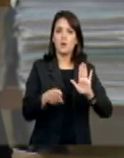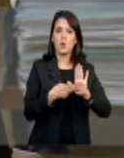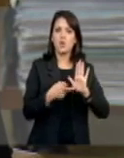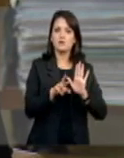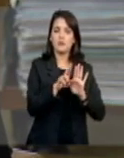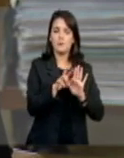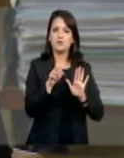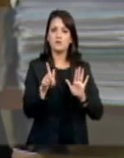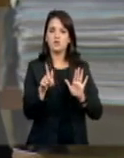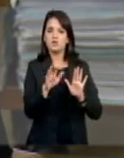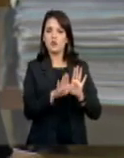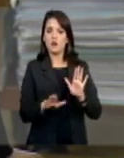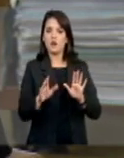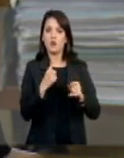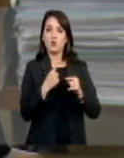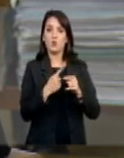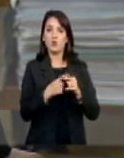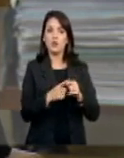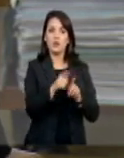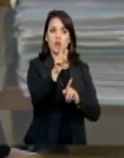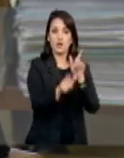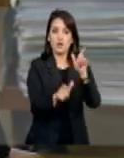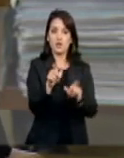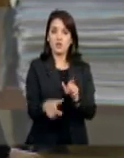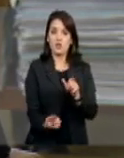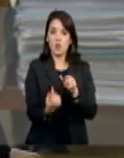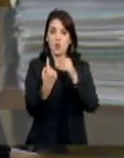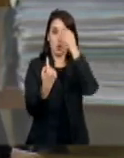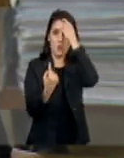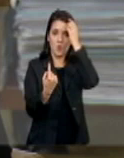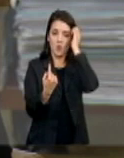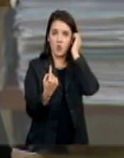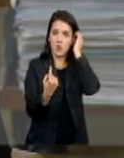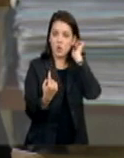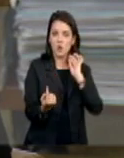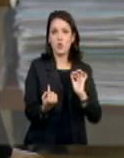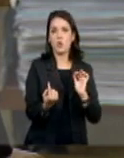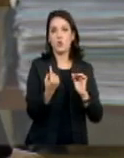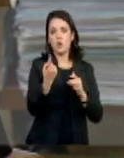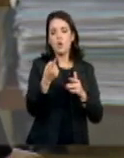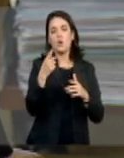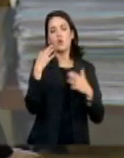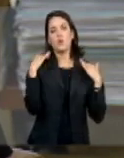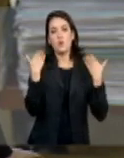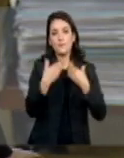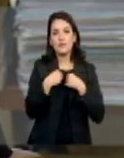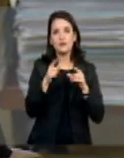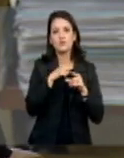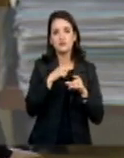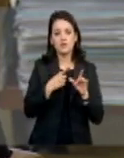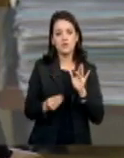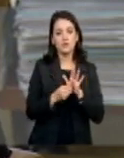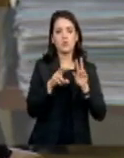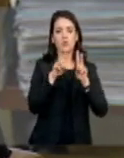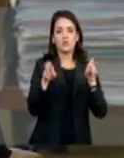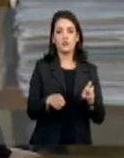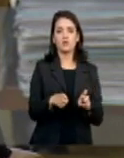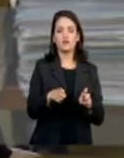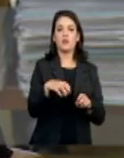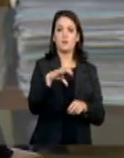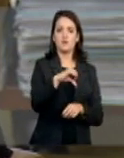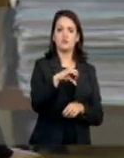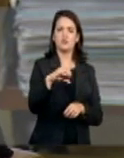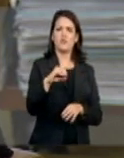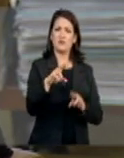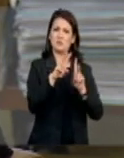em que monocraticamente se inseriu no tema 990 da repercussão geral tema estranho a